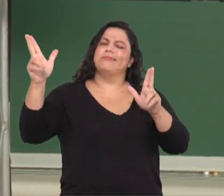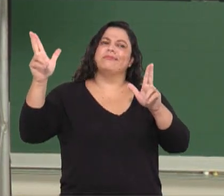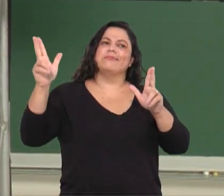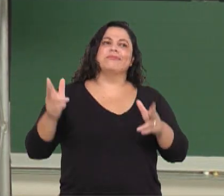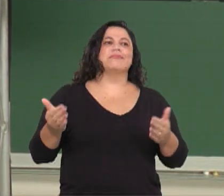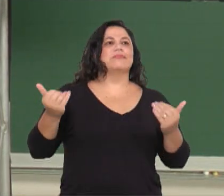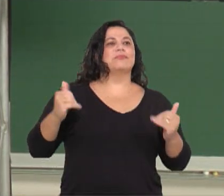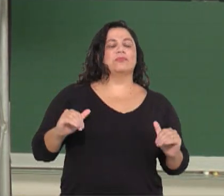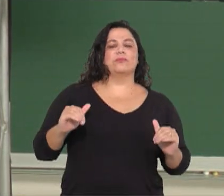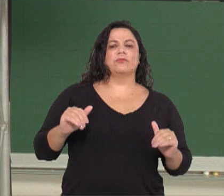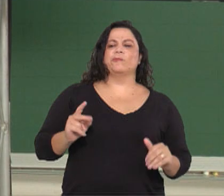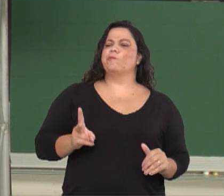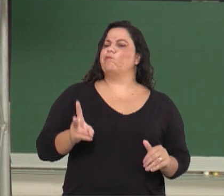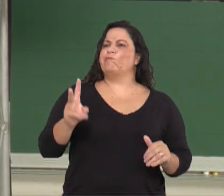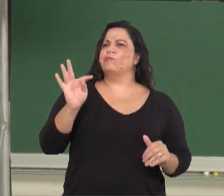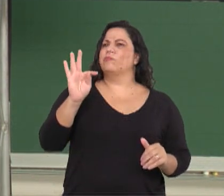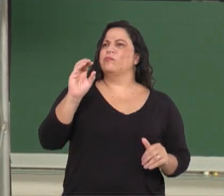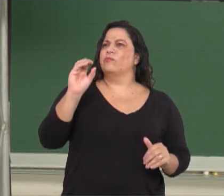Todavia.